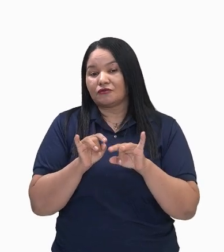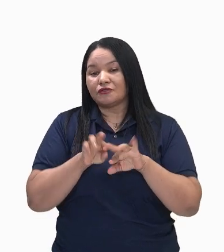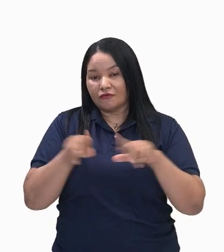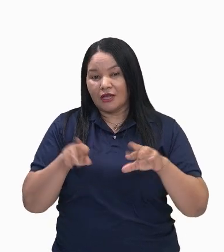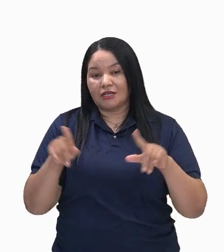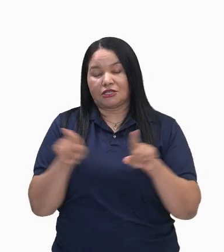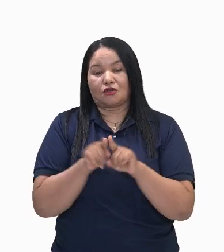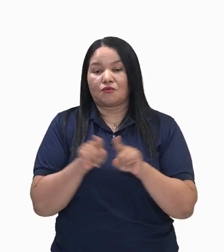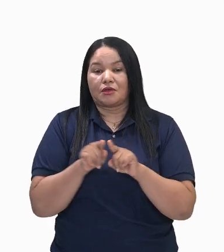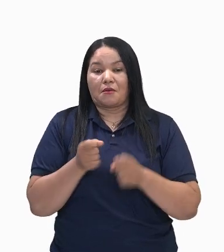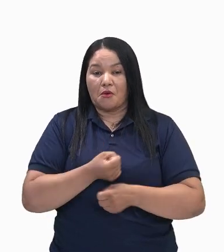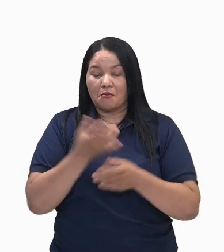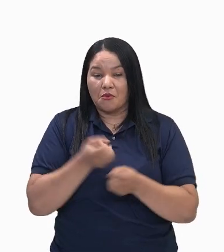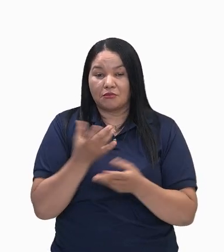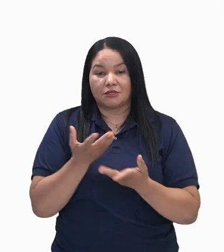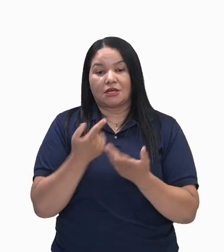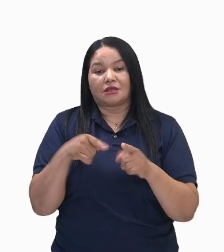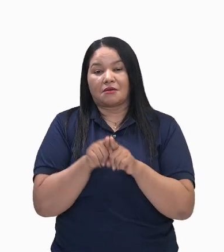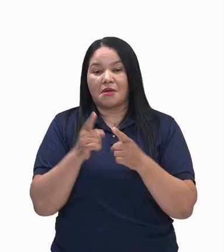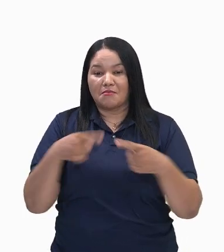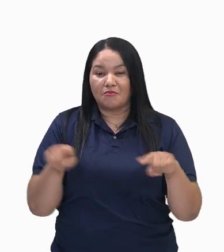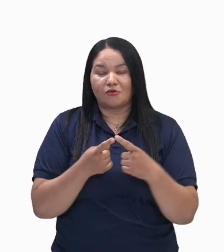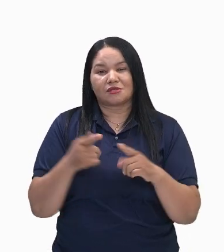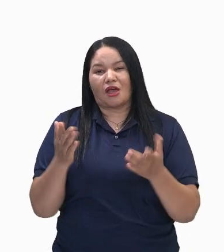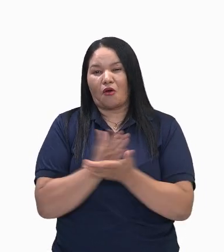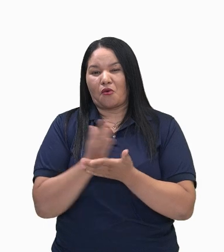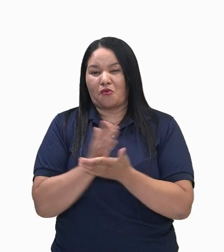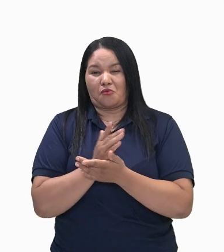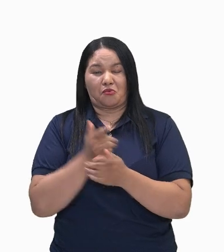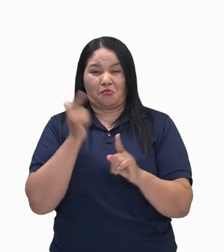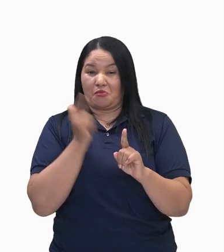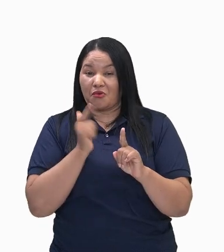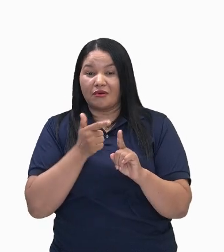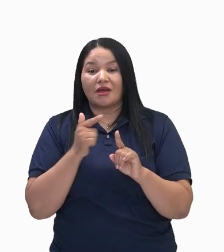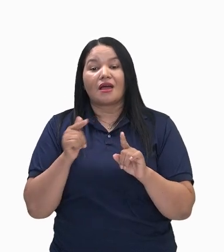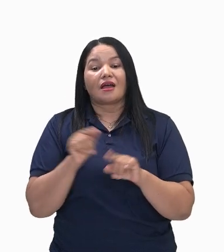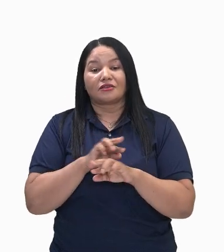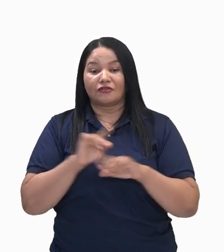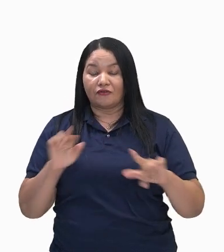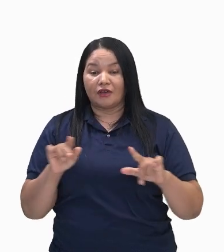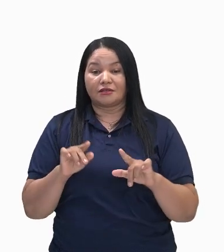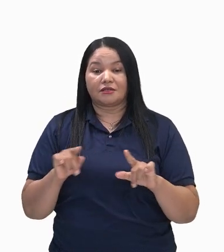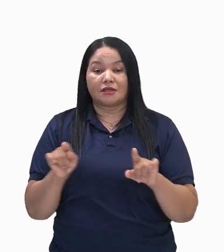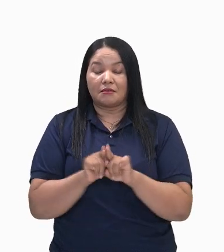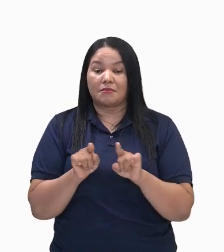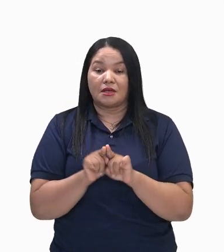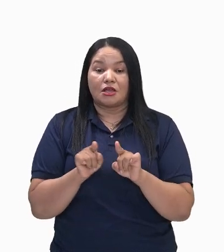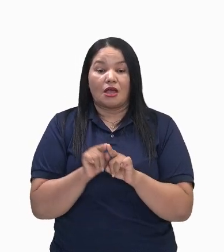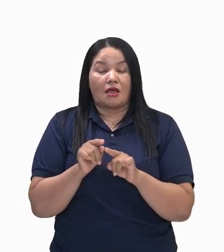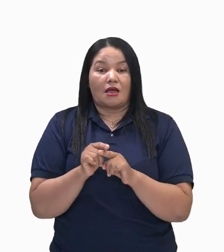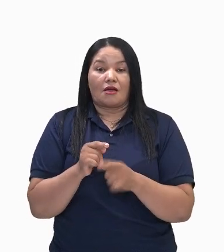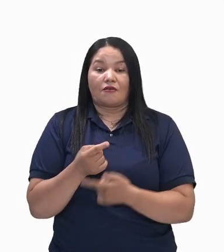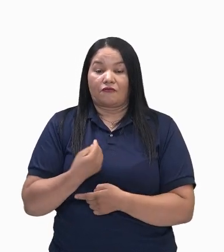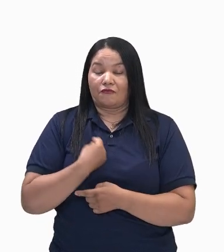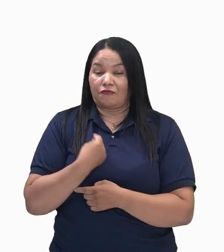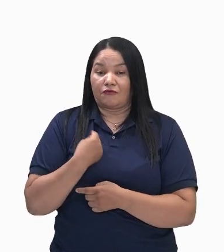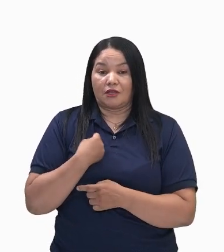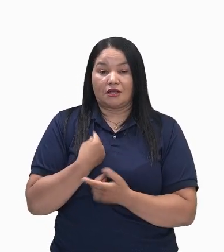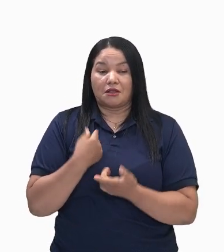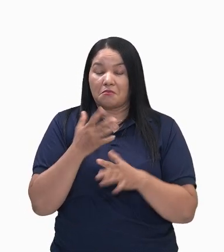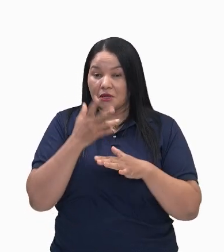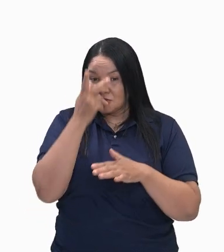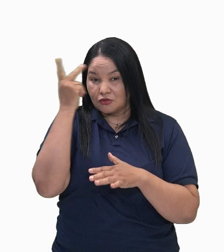poesia, música, geralmente satíricas. Então vamos perceber aqui que era algo do cotidiano ali de